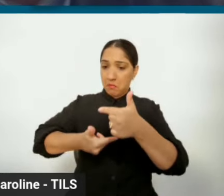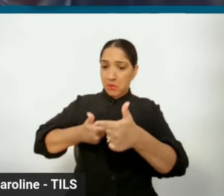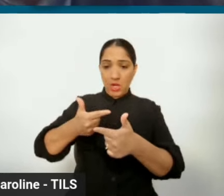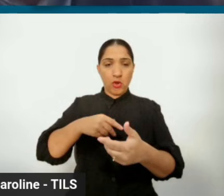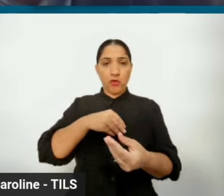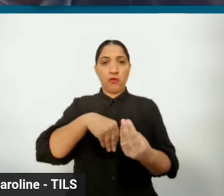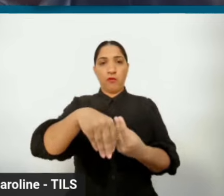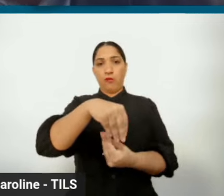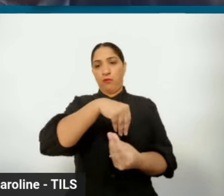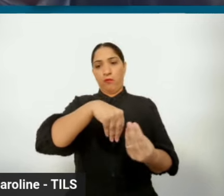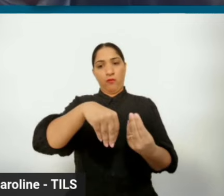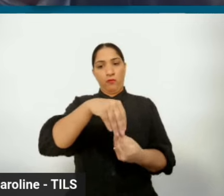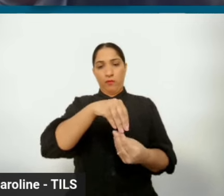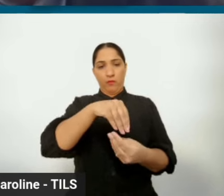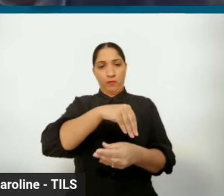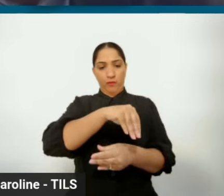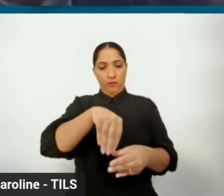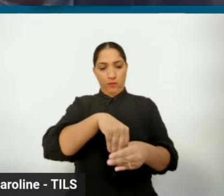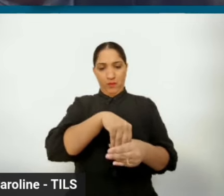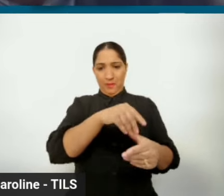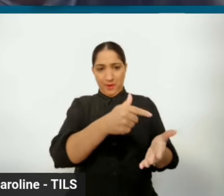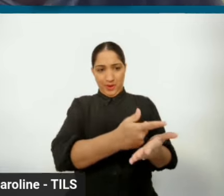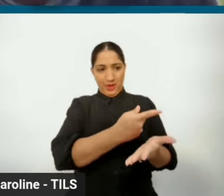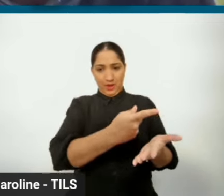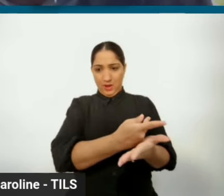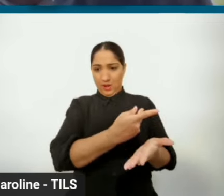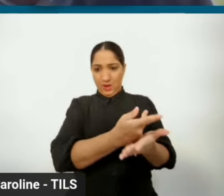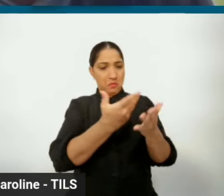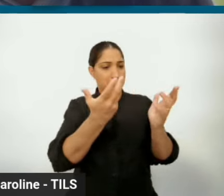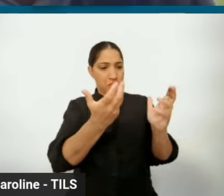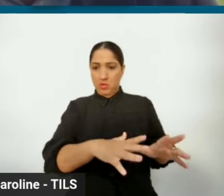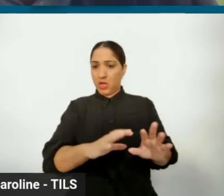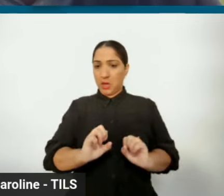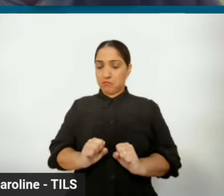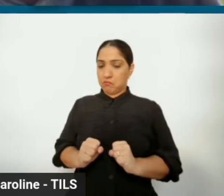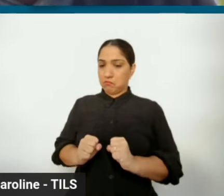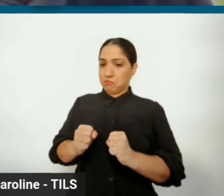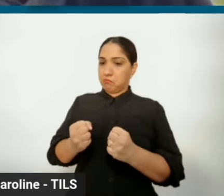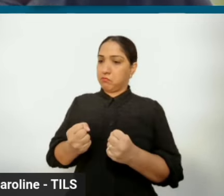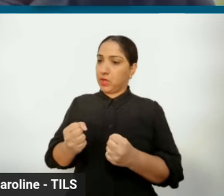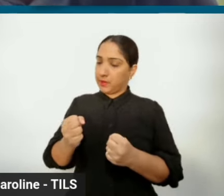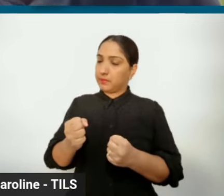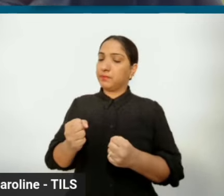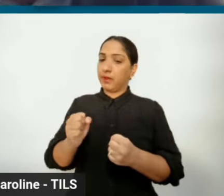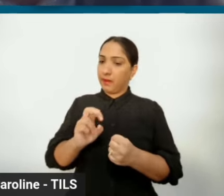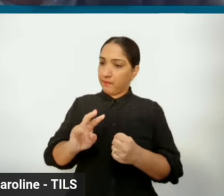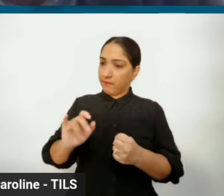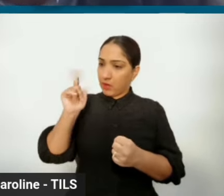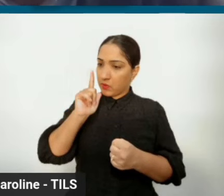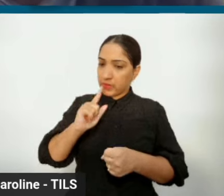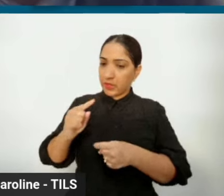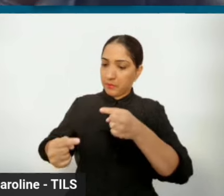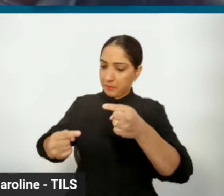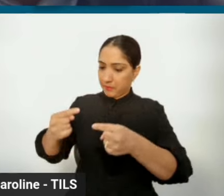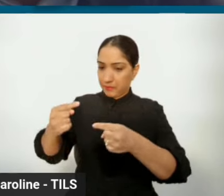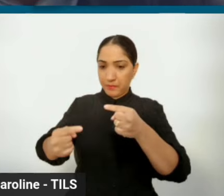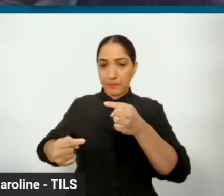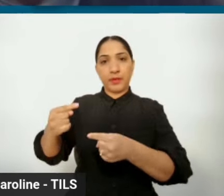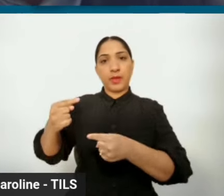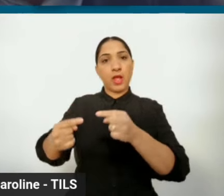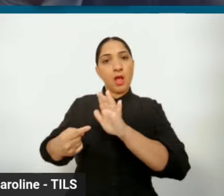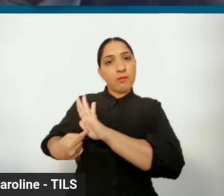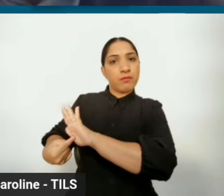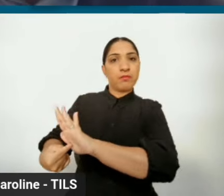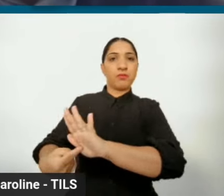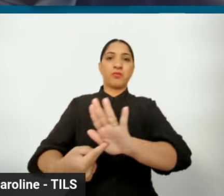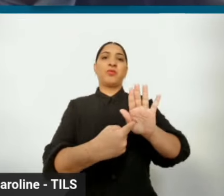tipo de ilícito, que o esforço mesmo é para contemplar toda essa discussão que se faz tão necessária para